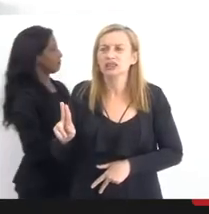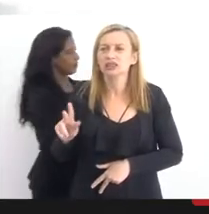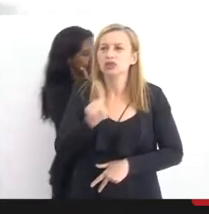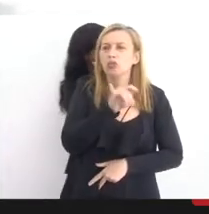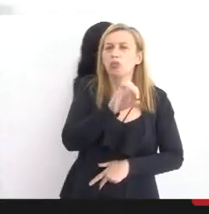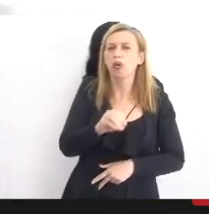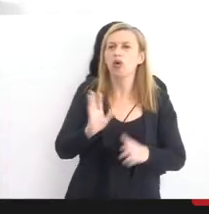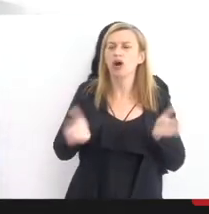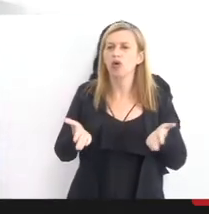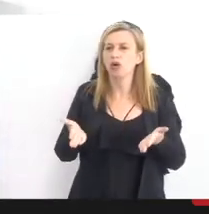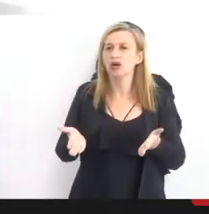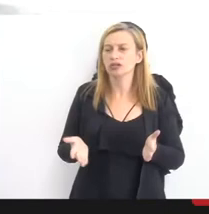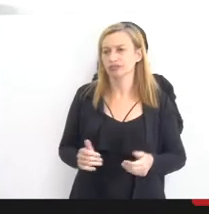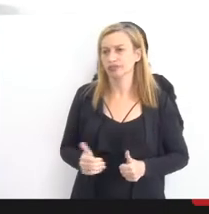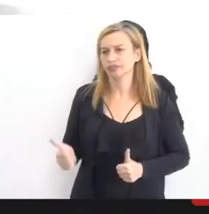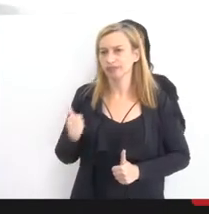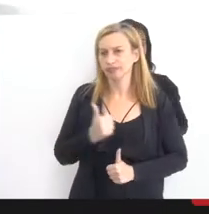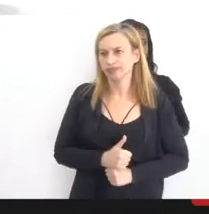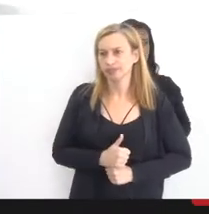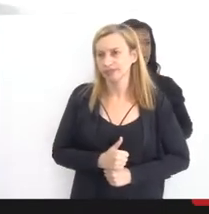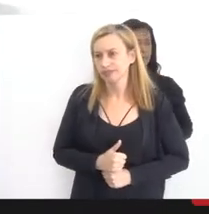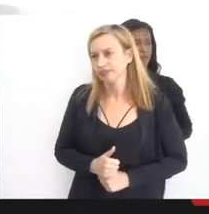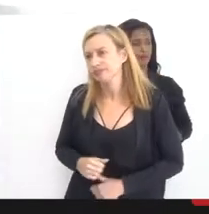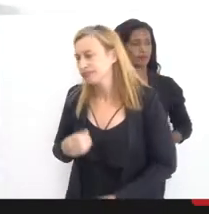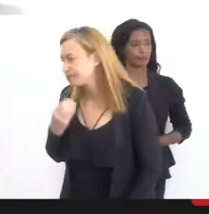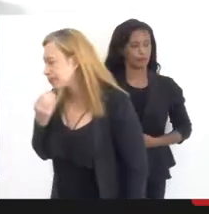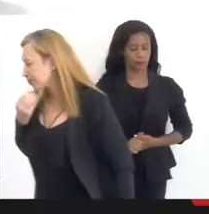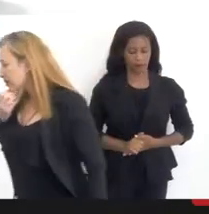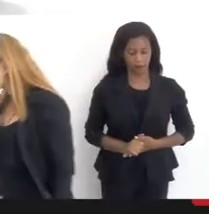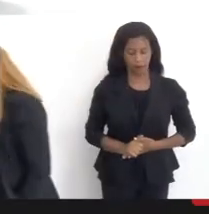polo. Hoje, talvez, seja uma modificação